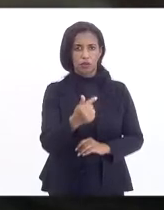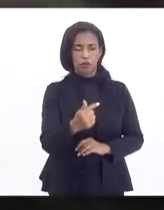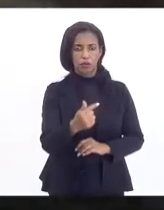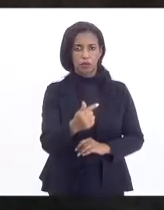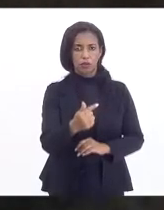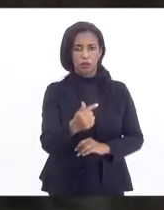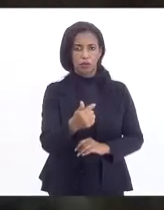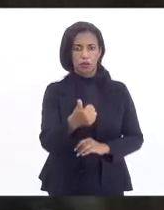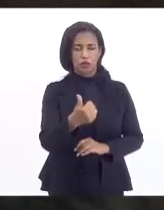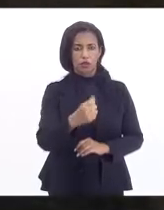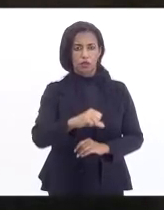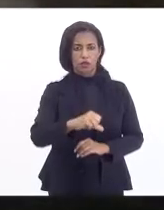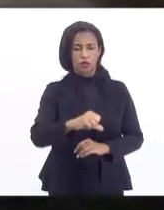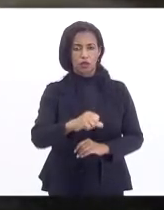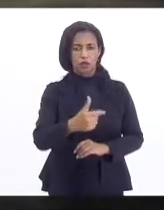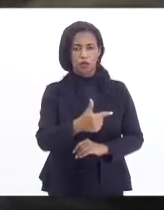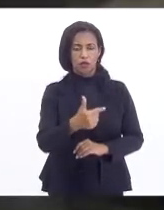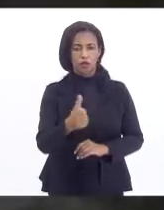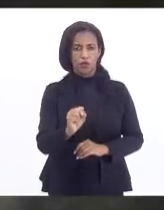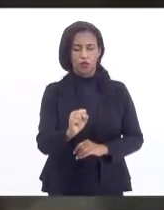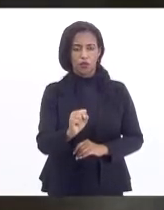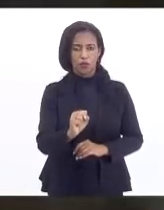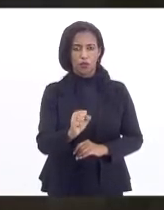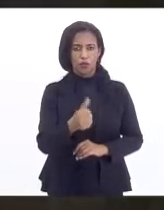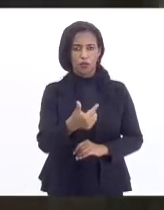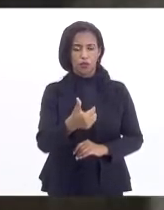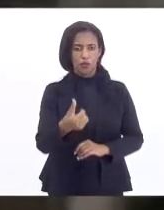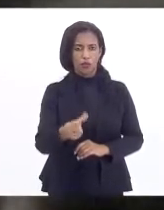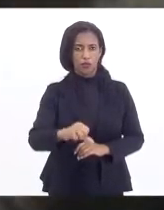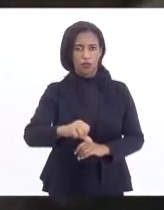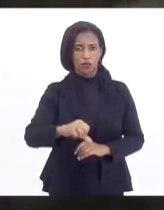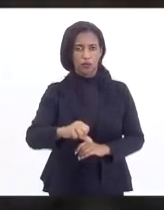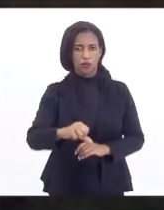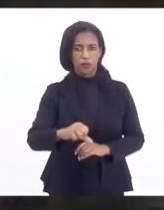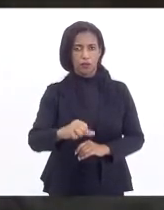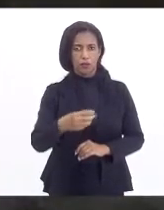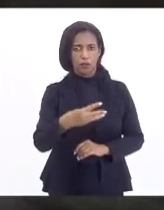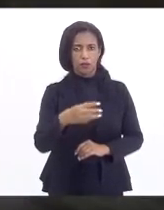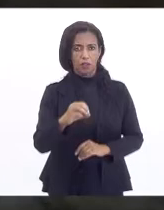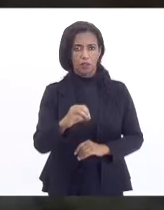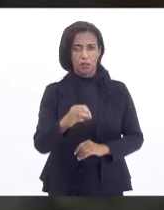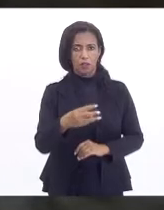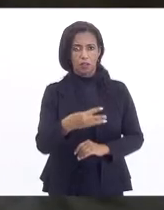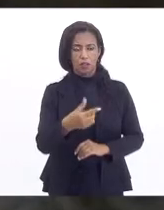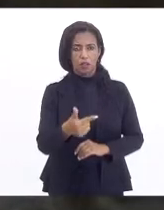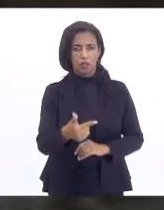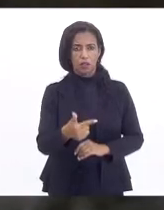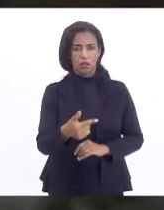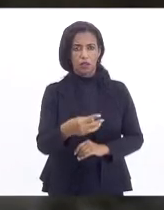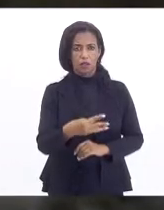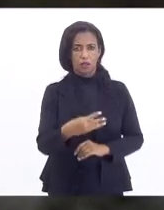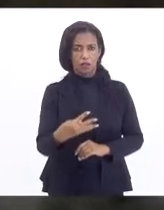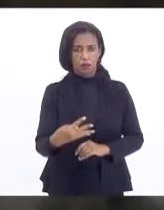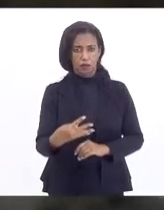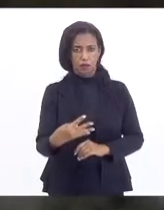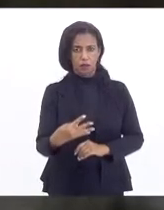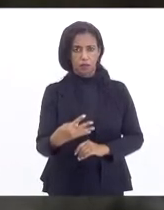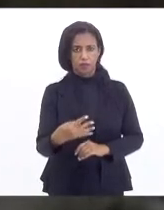17, 19, 28, 29, 30, 32 e